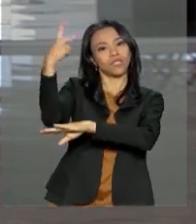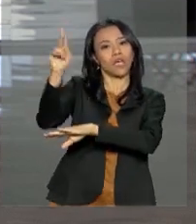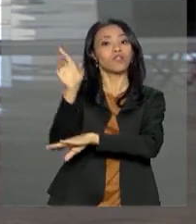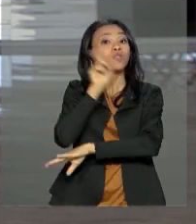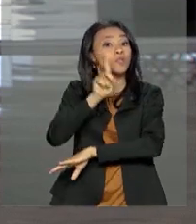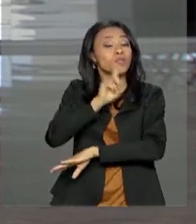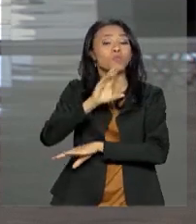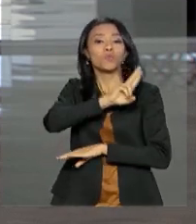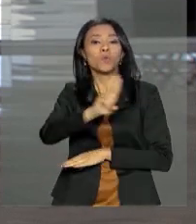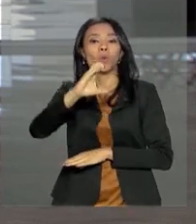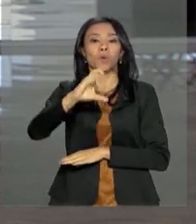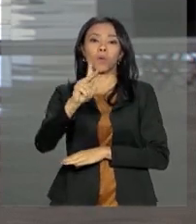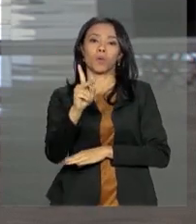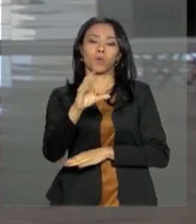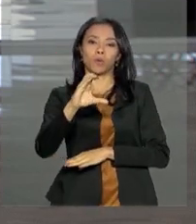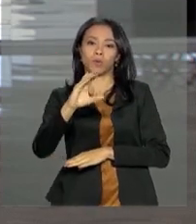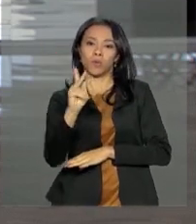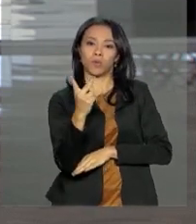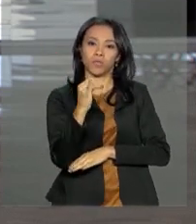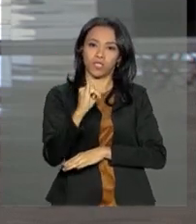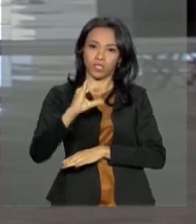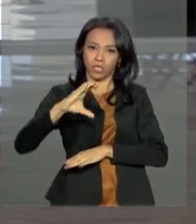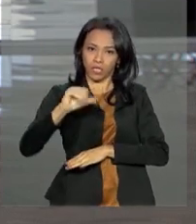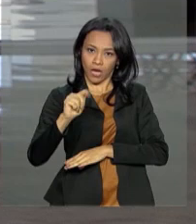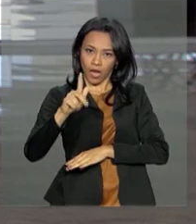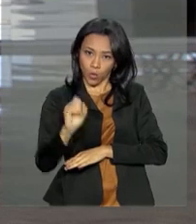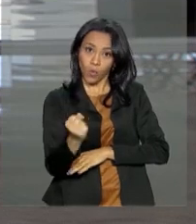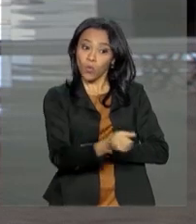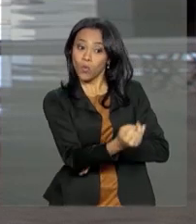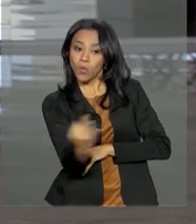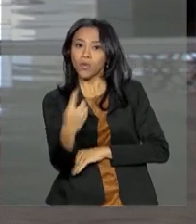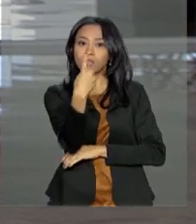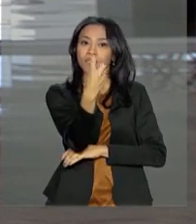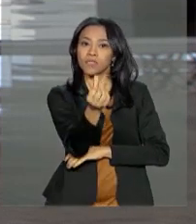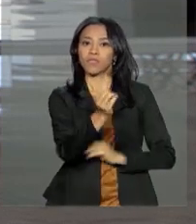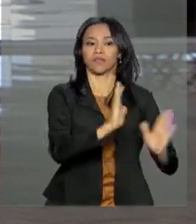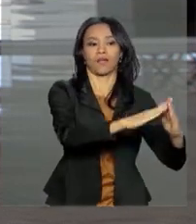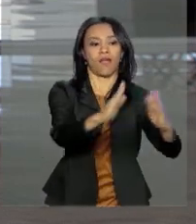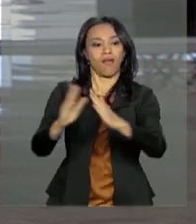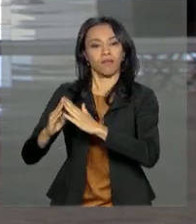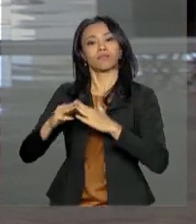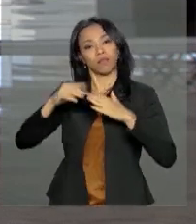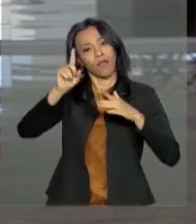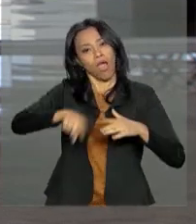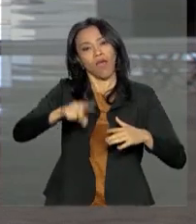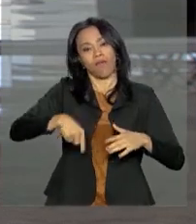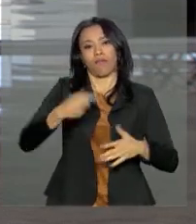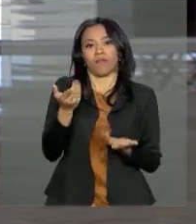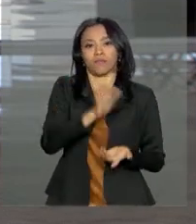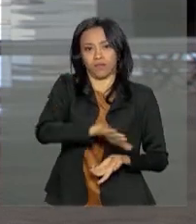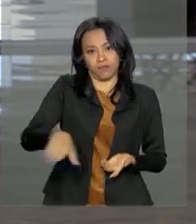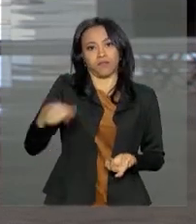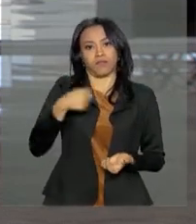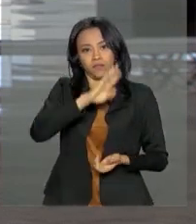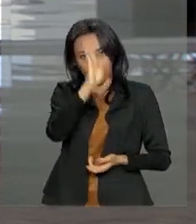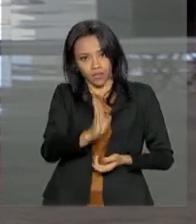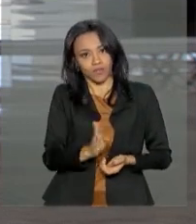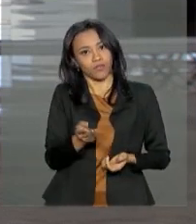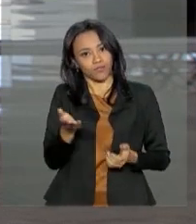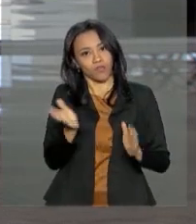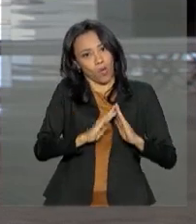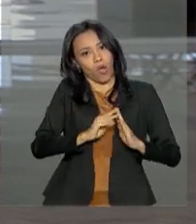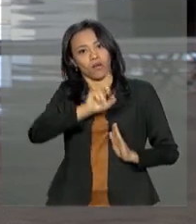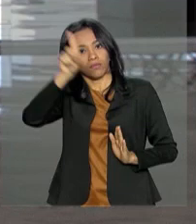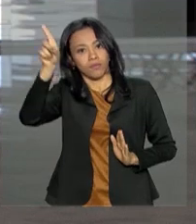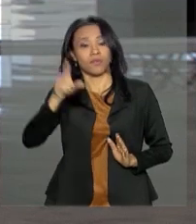vão visitar alguns dos 16 abrigos norte americanos onde estão as crianças brasil olheiras o número